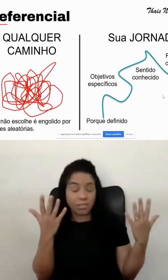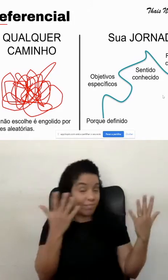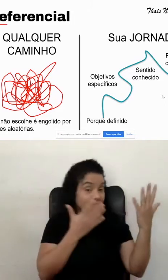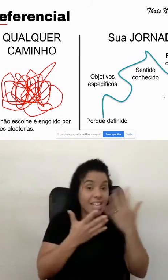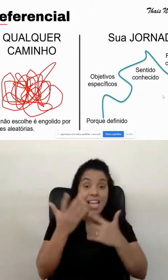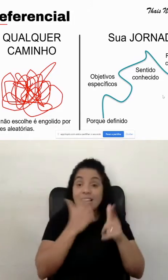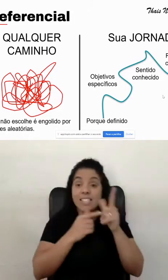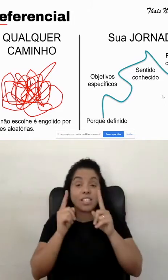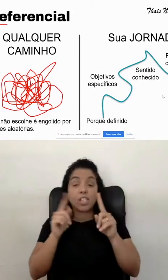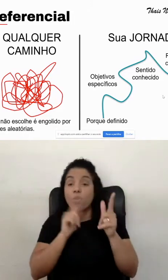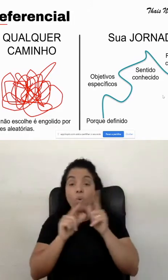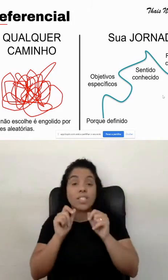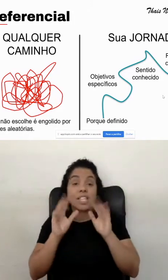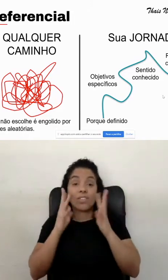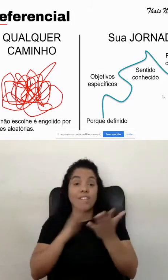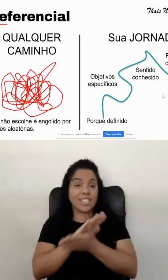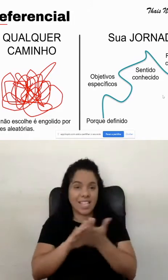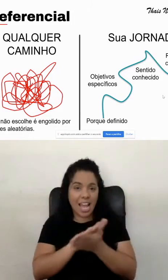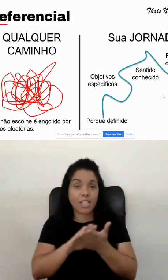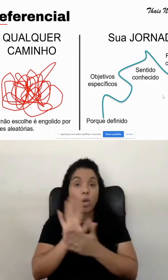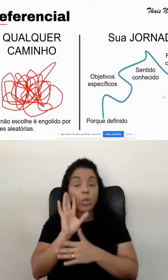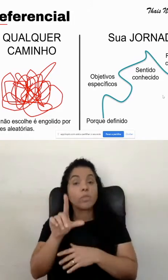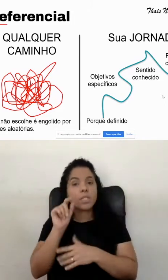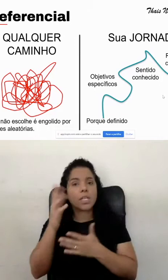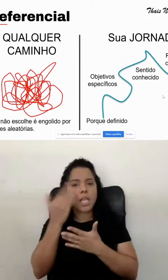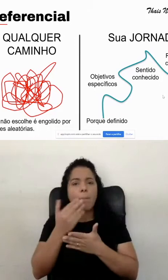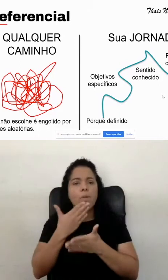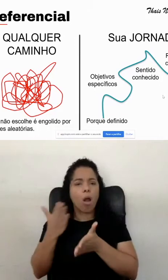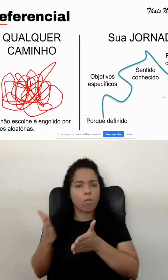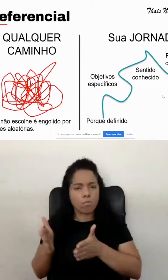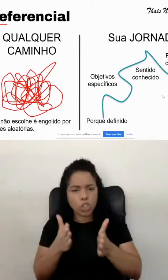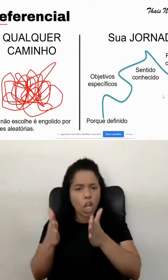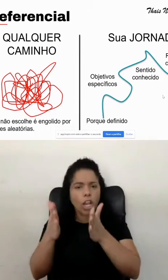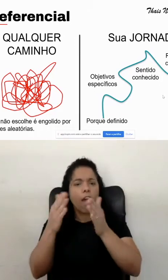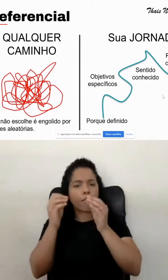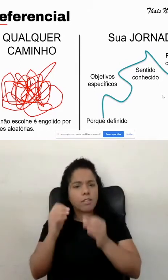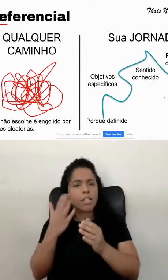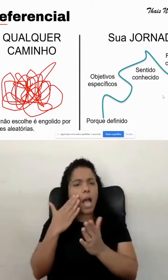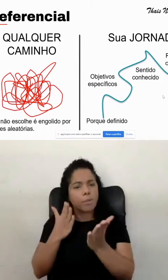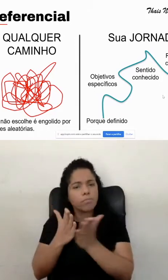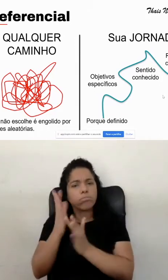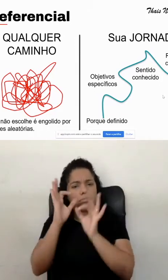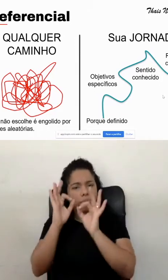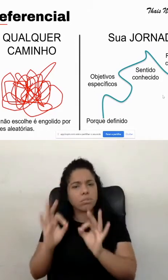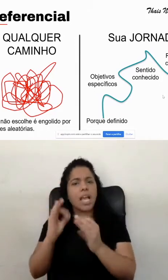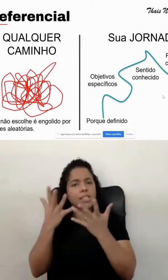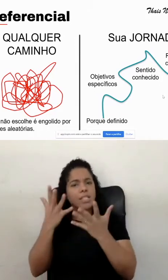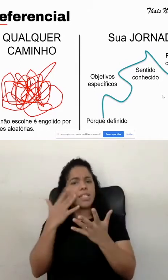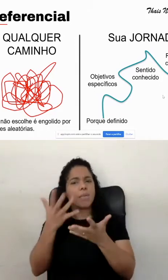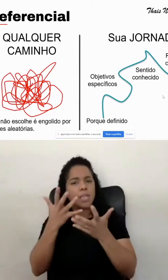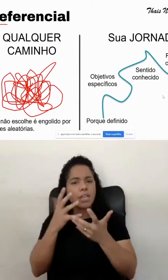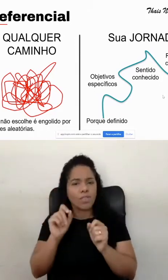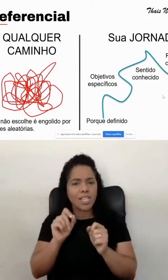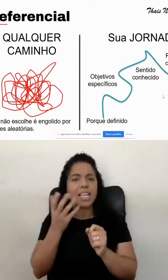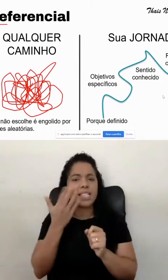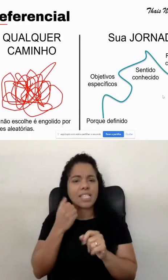chegue em lugar nenhum. E tem ali quando você define o seu caminho, a sua jornada, né? Você tem um porquê definido, você sabe o seu porquê,